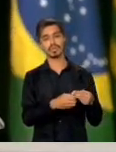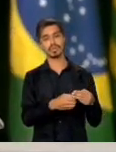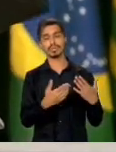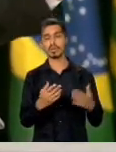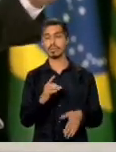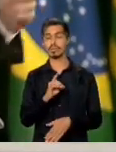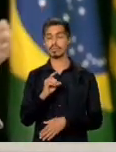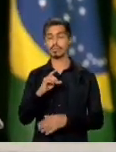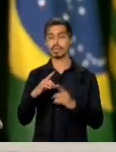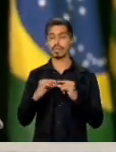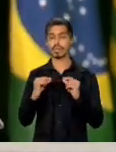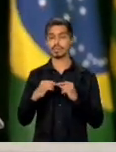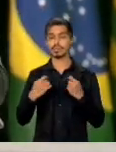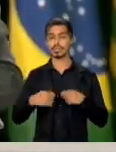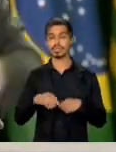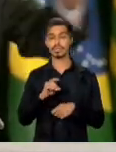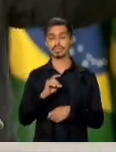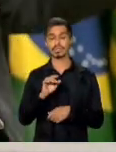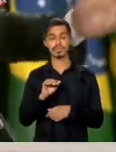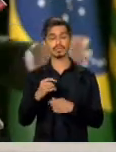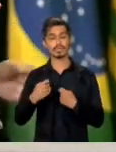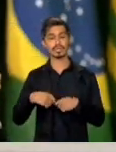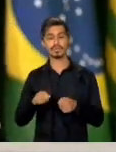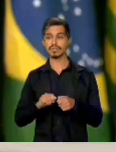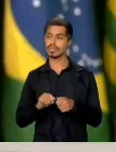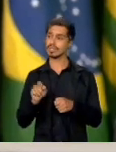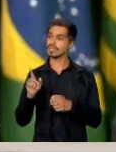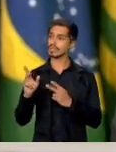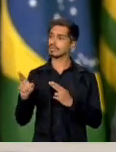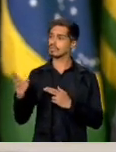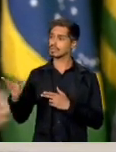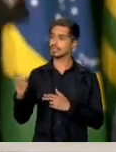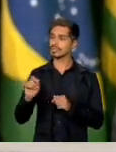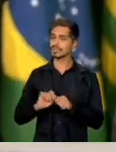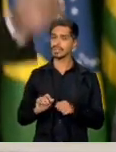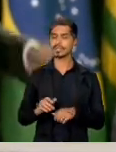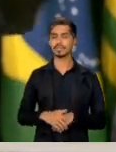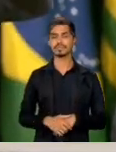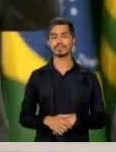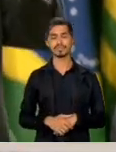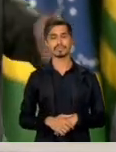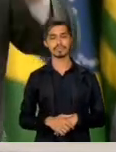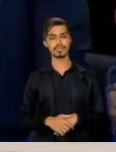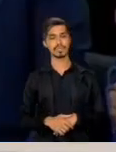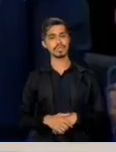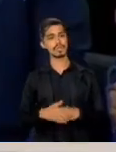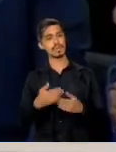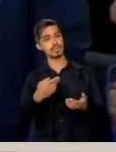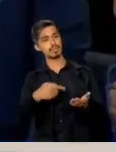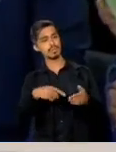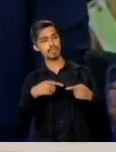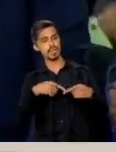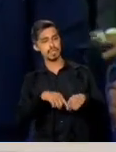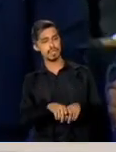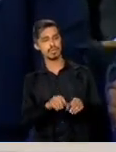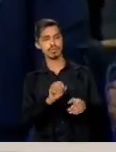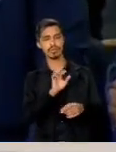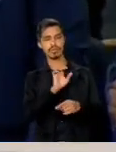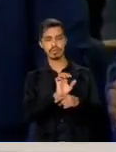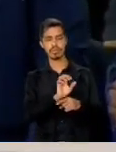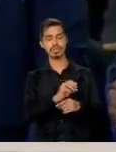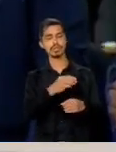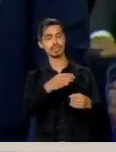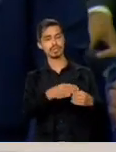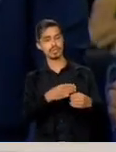fazer? O que é que o governo federal tem que fazer? O que o senhor está fazendo? Parceria com os governos estaduais e com